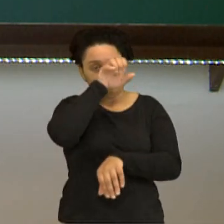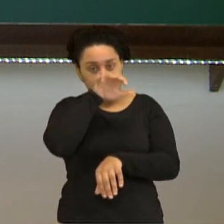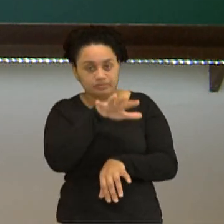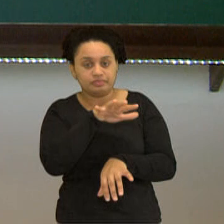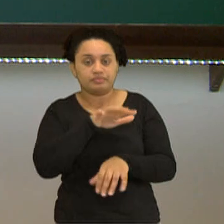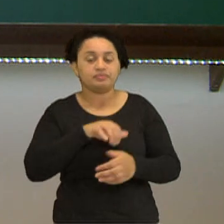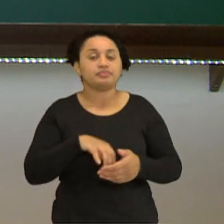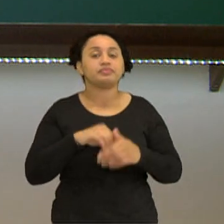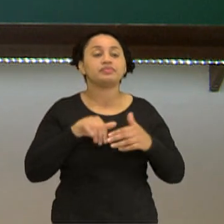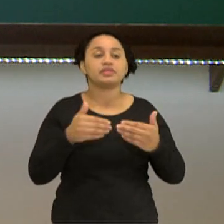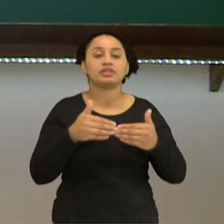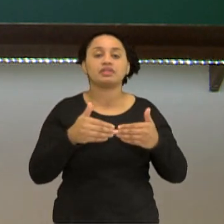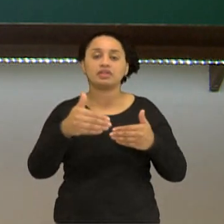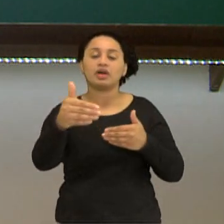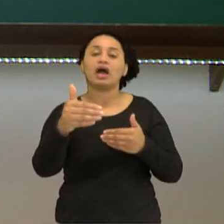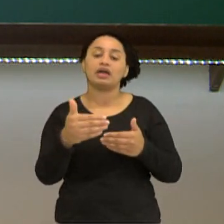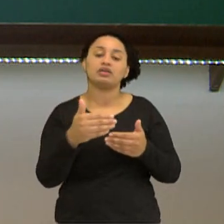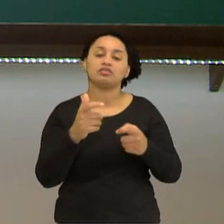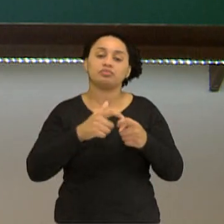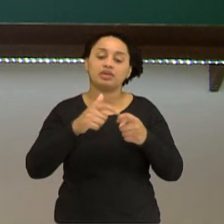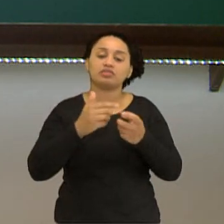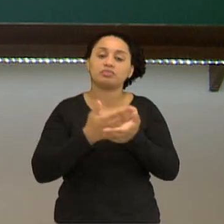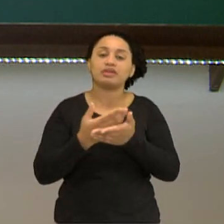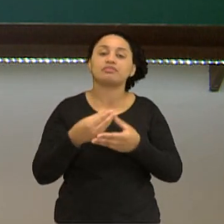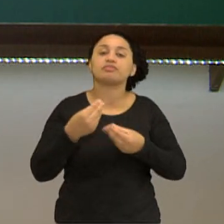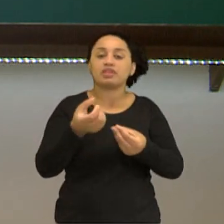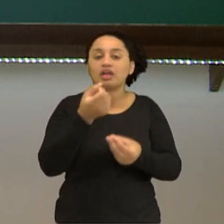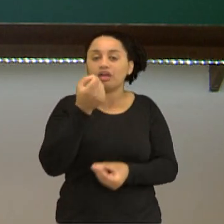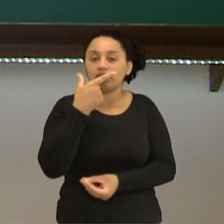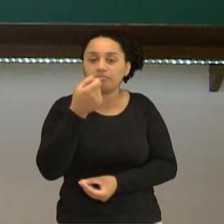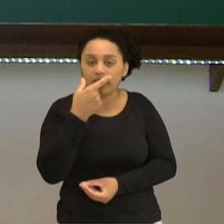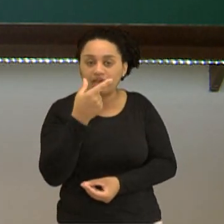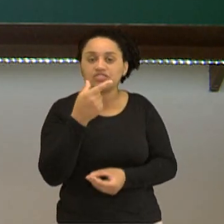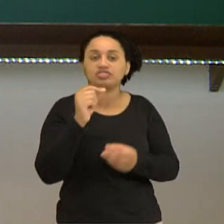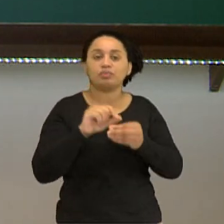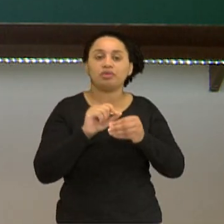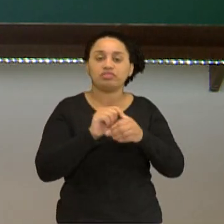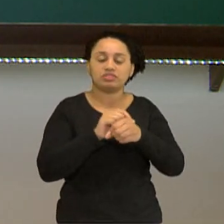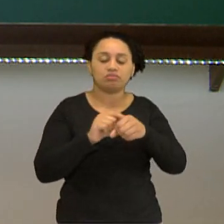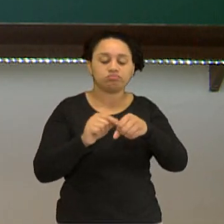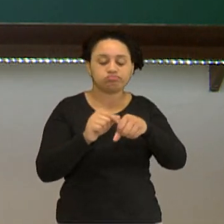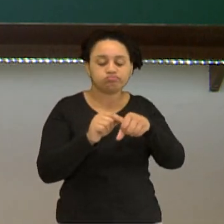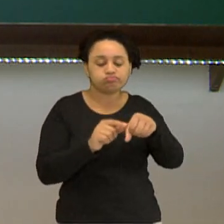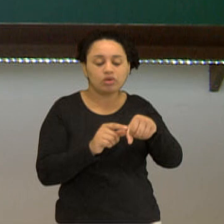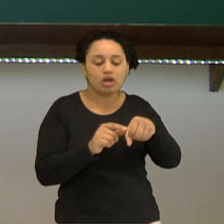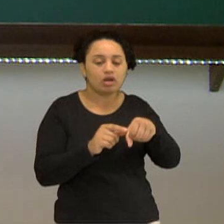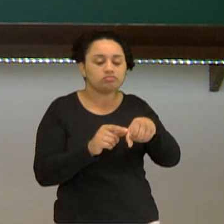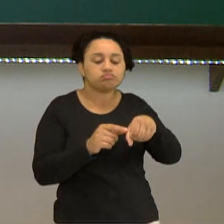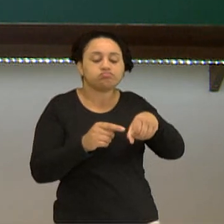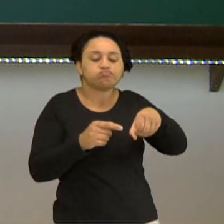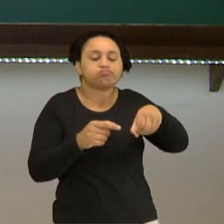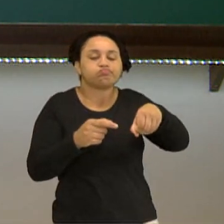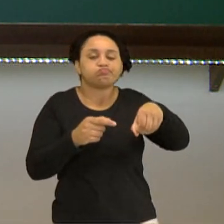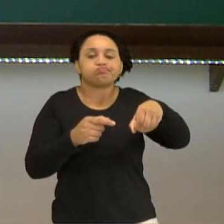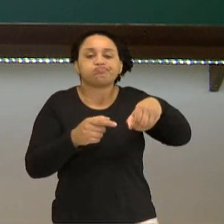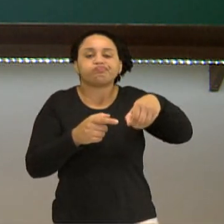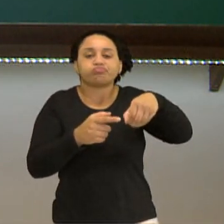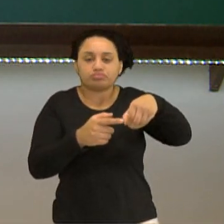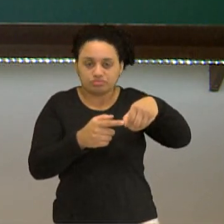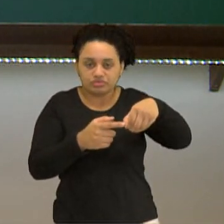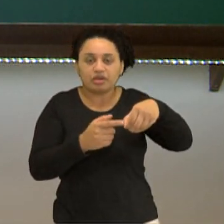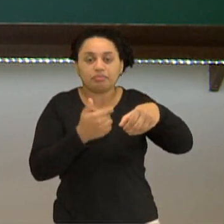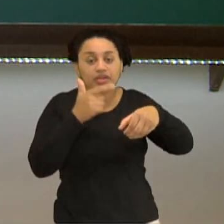a medicina vai entrar com medicamentos para fazer com que aquele calibre ali dos brônquios fique mais dilatado, para que a passagem do